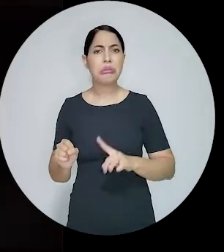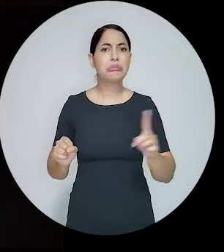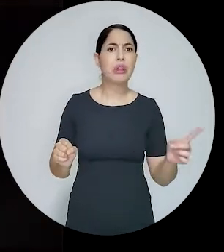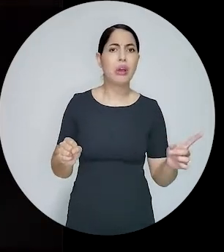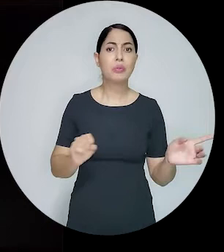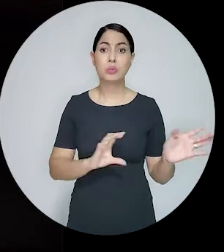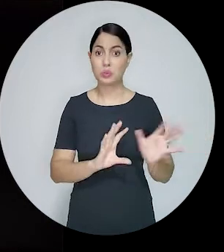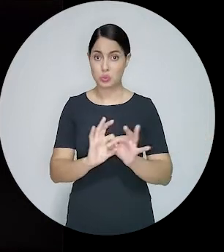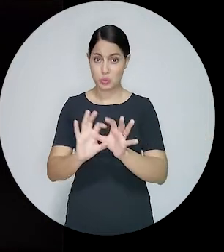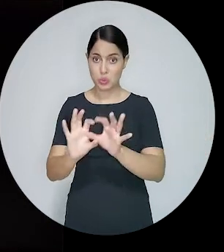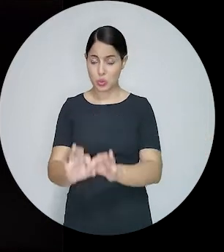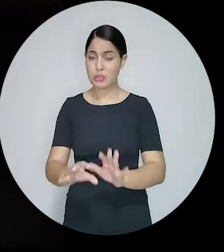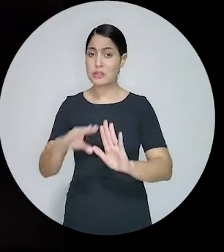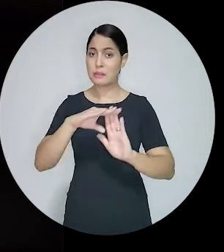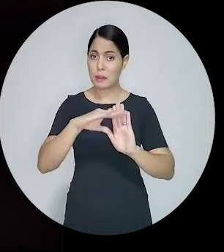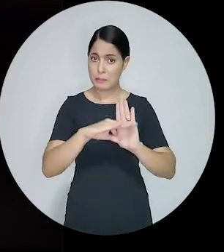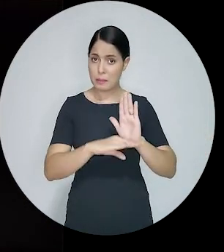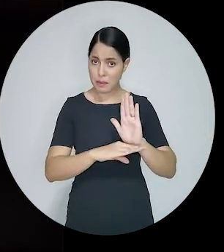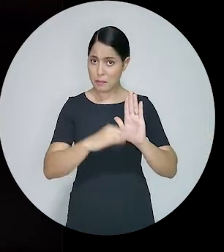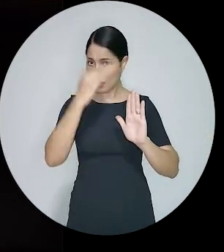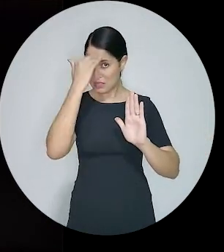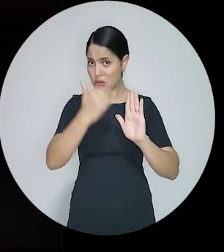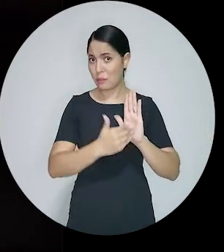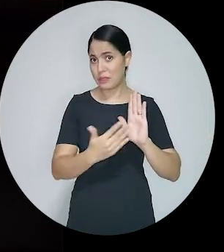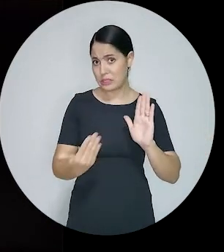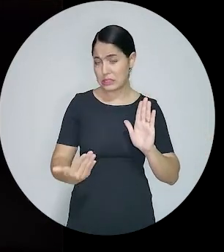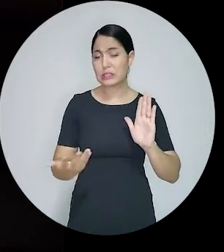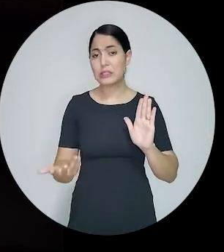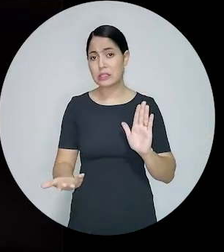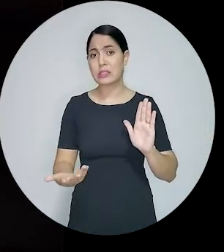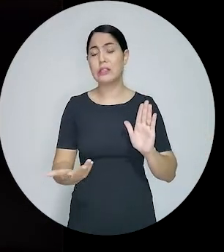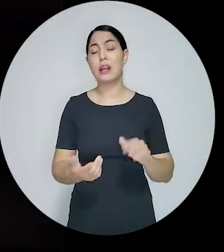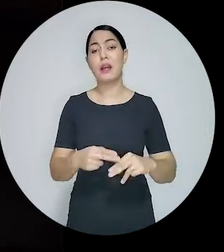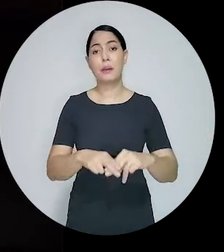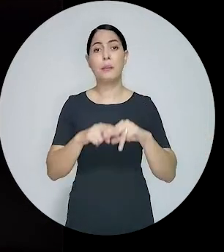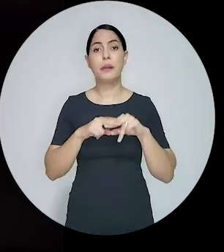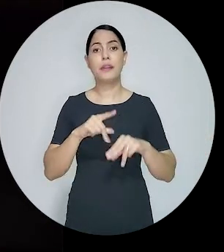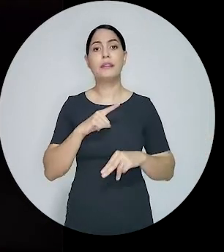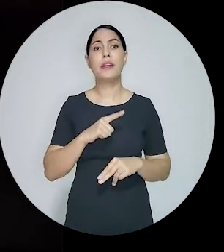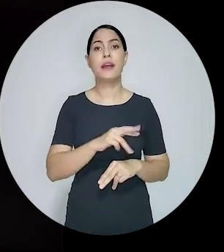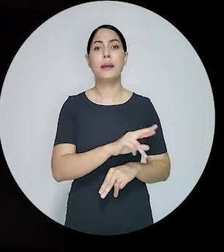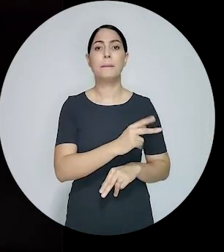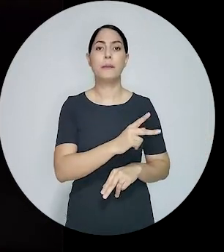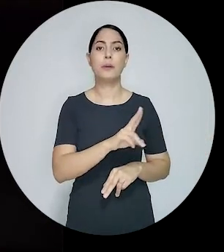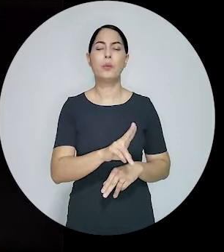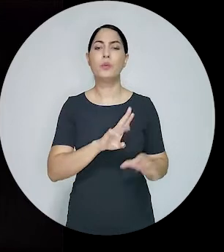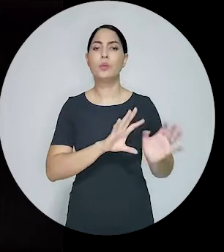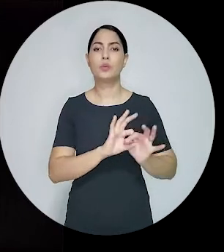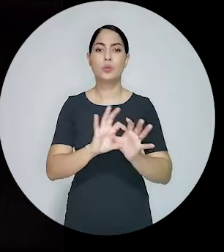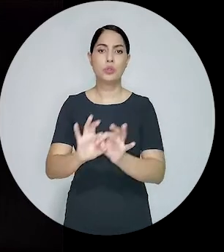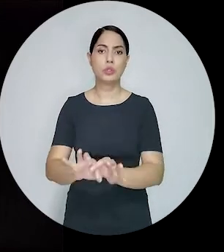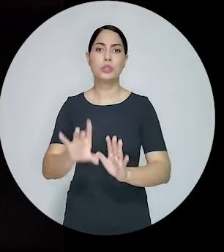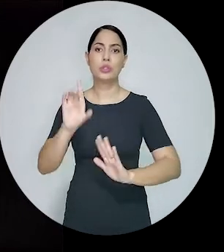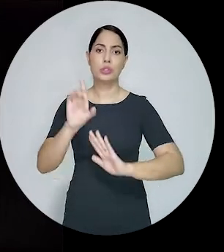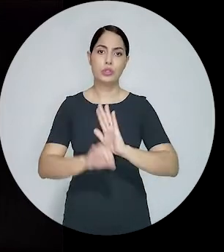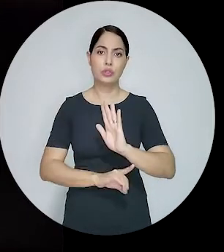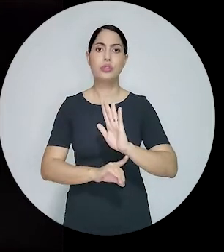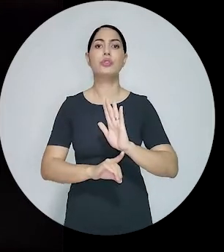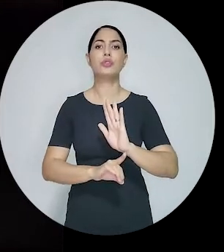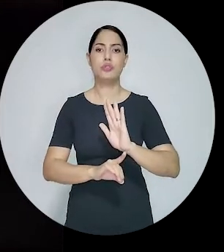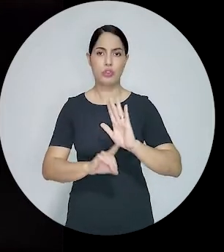não em relação ao cumprimento das recomendações recebidas, né, através da RPU em relação ao